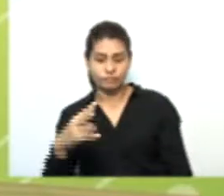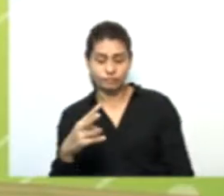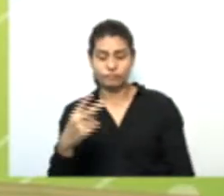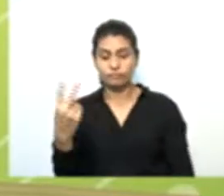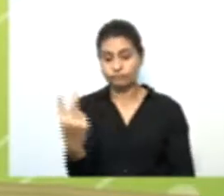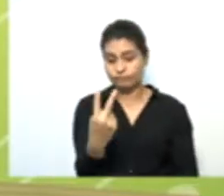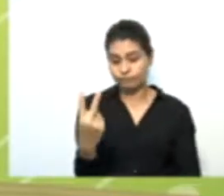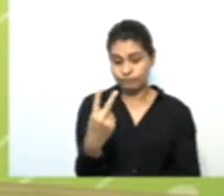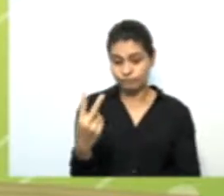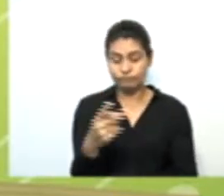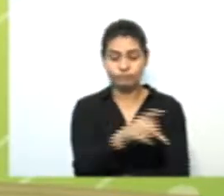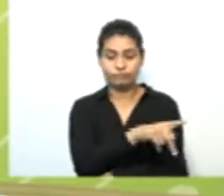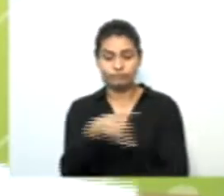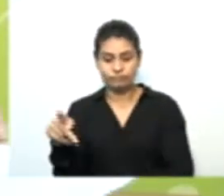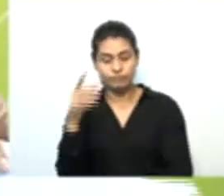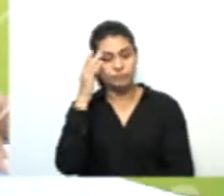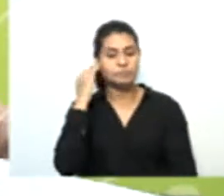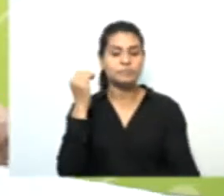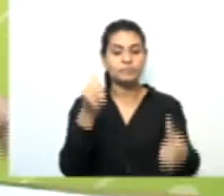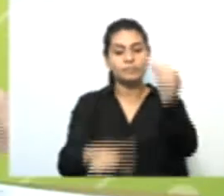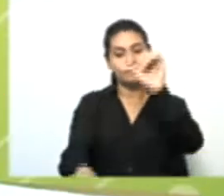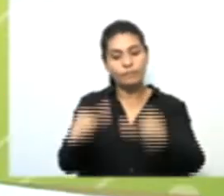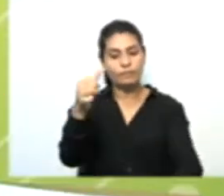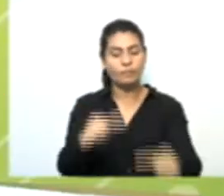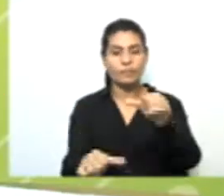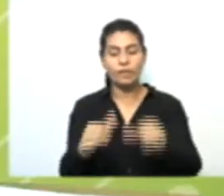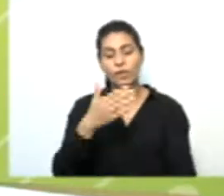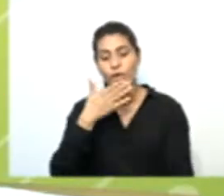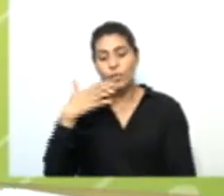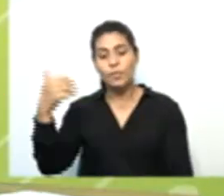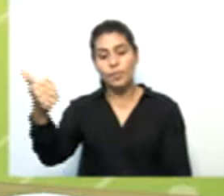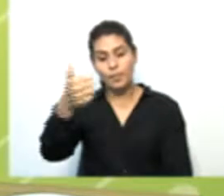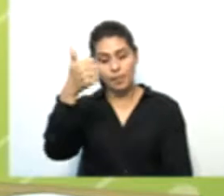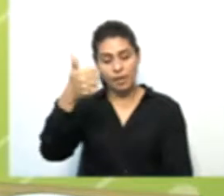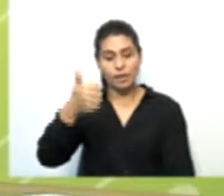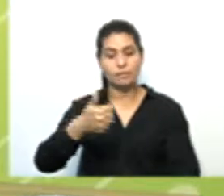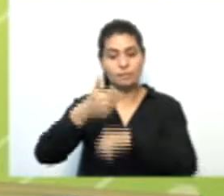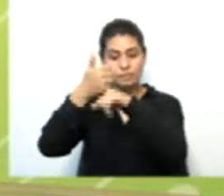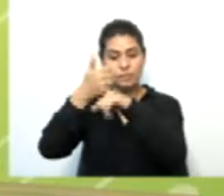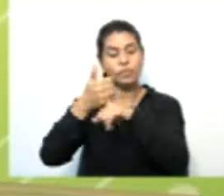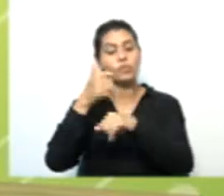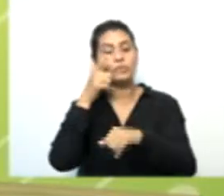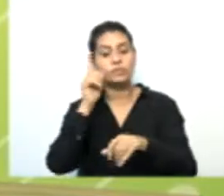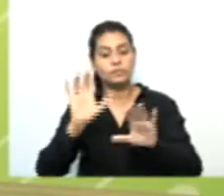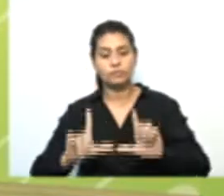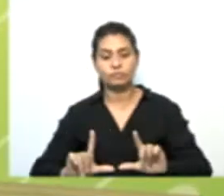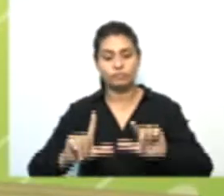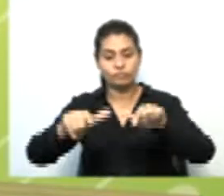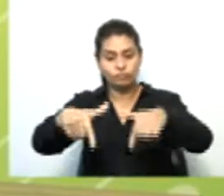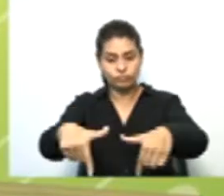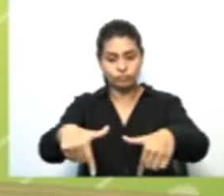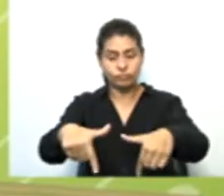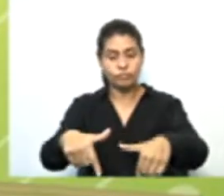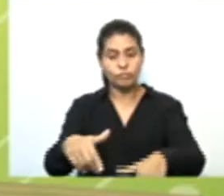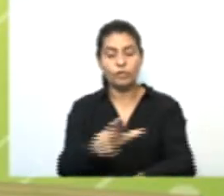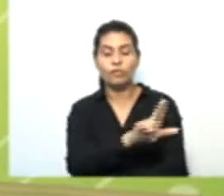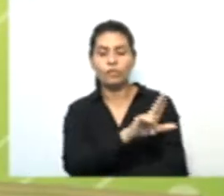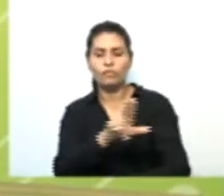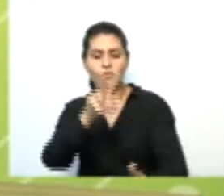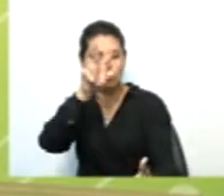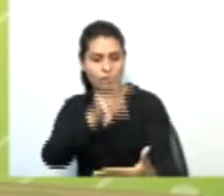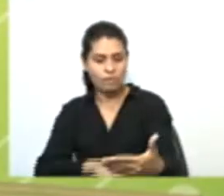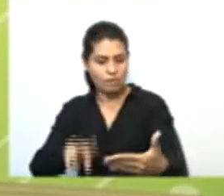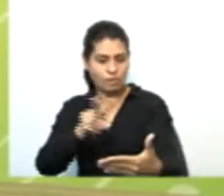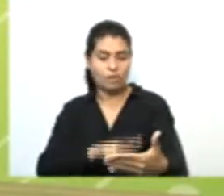2 professores. Isso mesmo. E os melhores banners, eles receberam um certificado. Eu vou ler o certificado